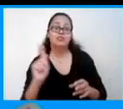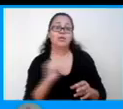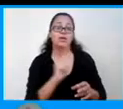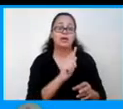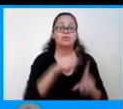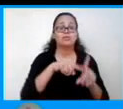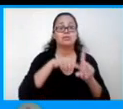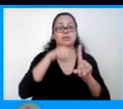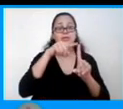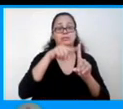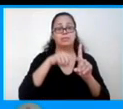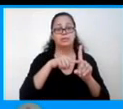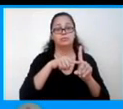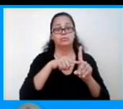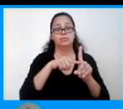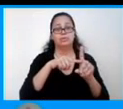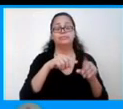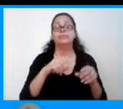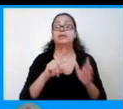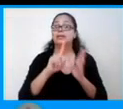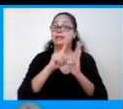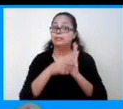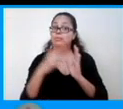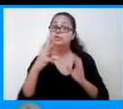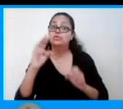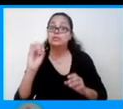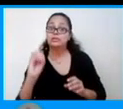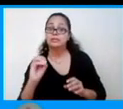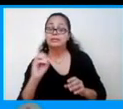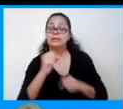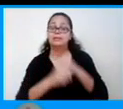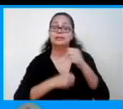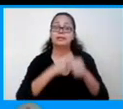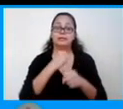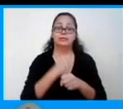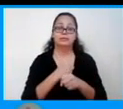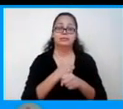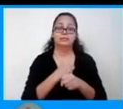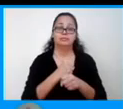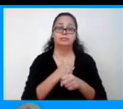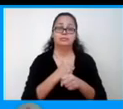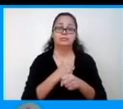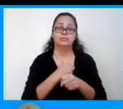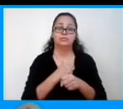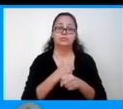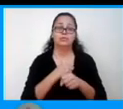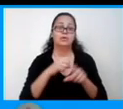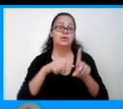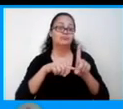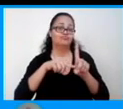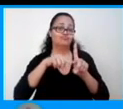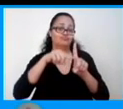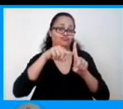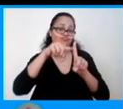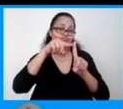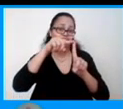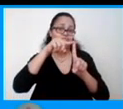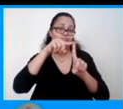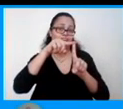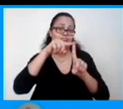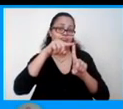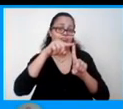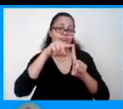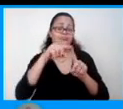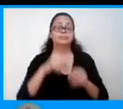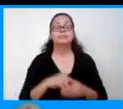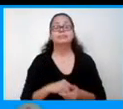né? Então, no século XX, aí, após 30 anos aí da década de 70, né, observou aí uma elevação de 3 a 5 graus dessa